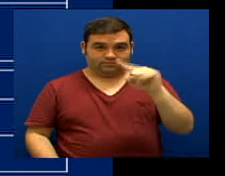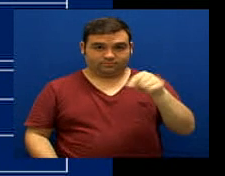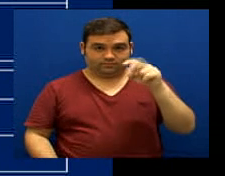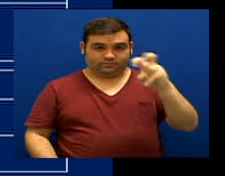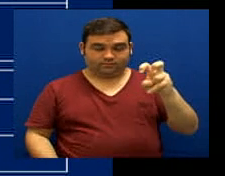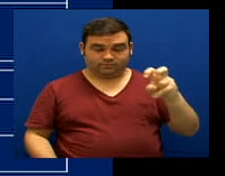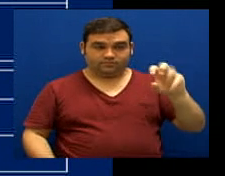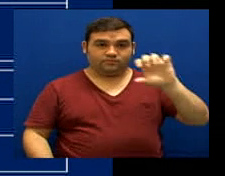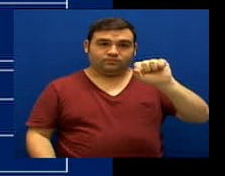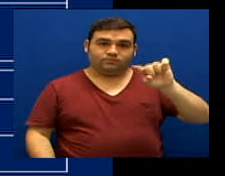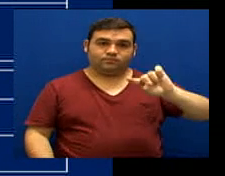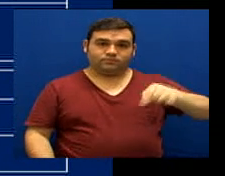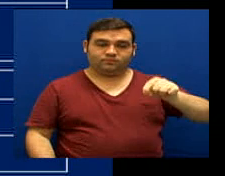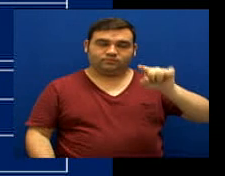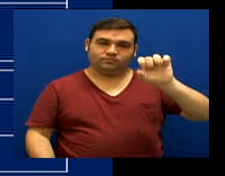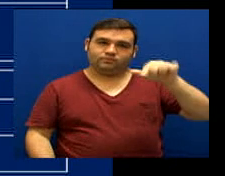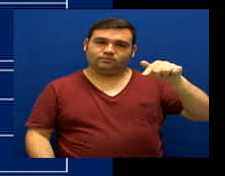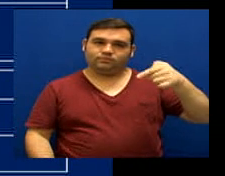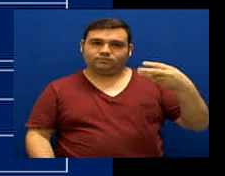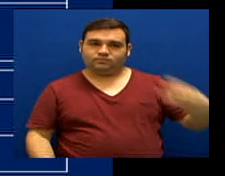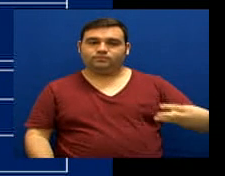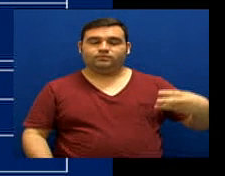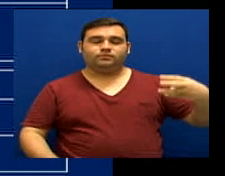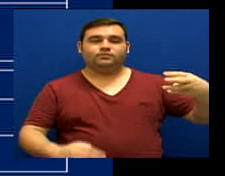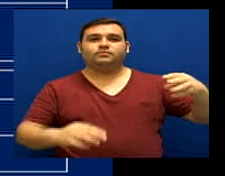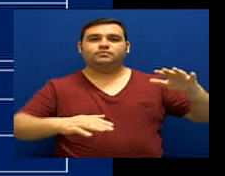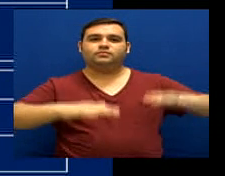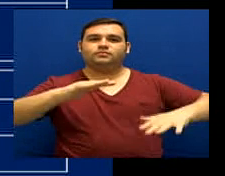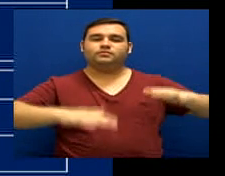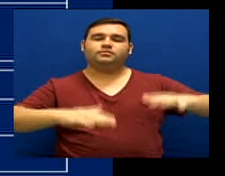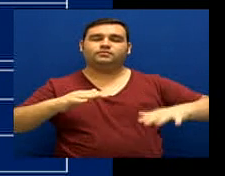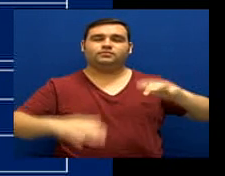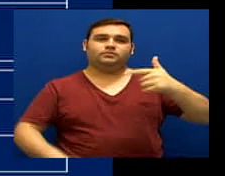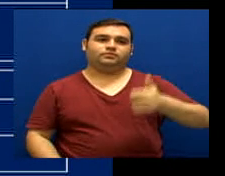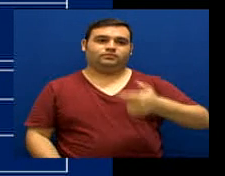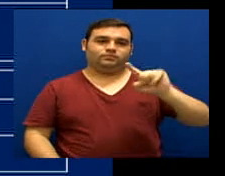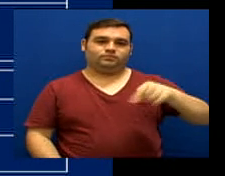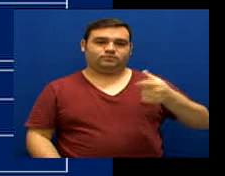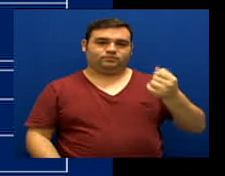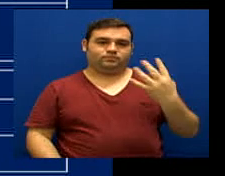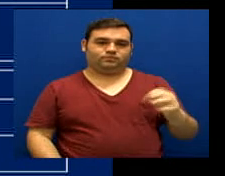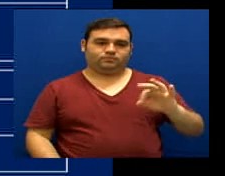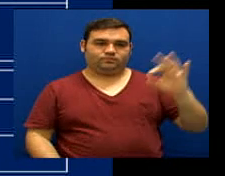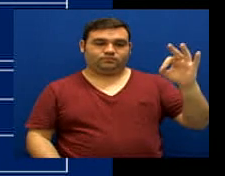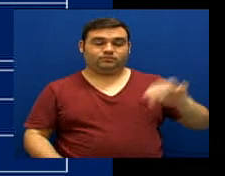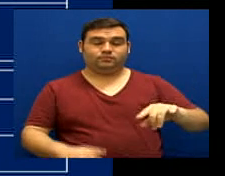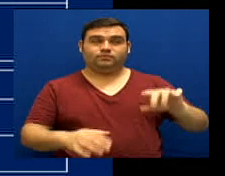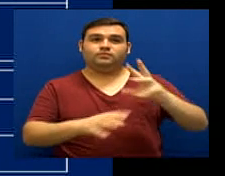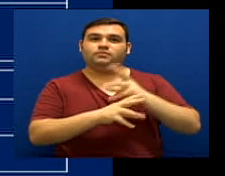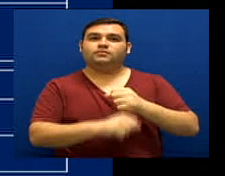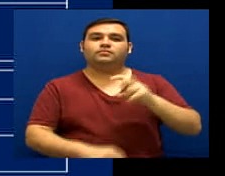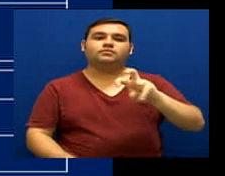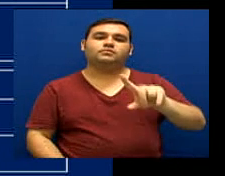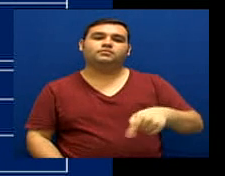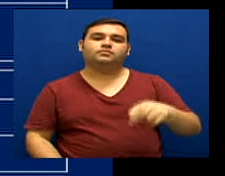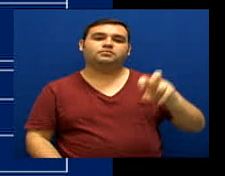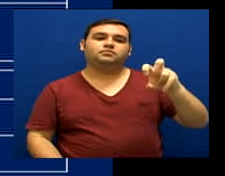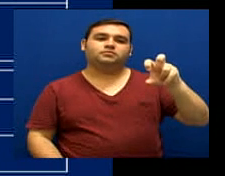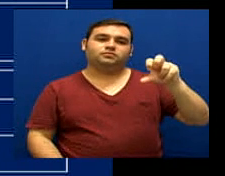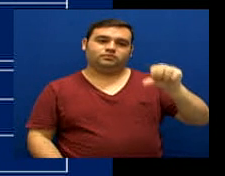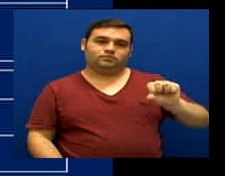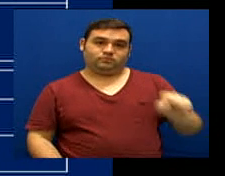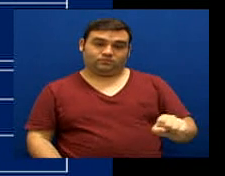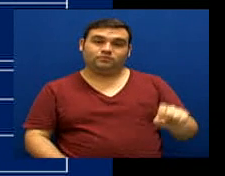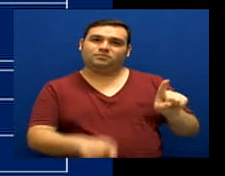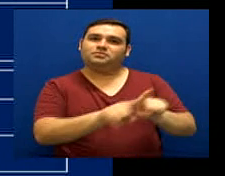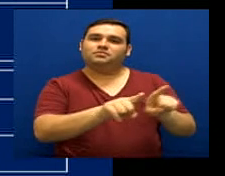milhões 853 uma variação nominal de 12,64 por cento a variação real de 5 98 ou seja